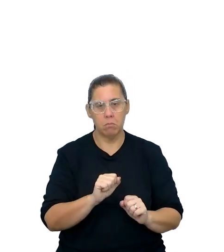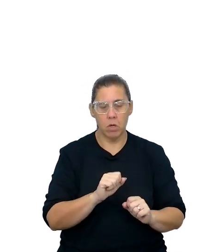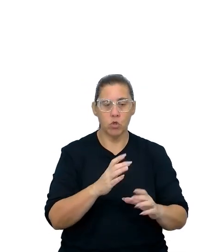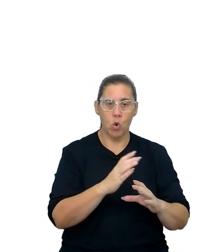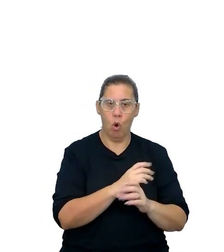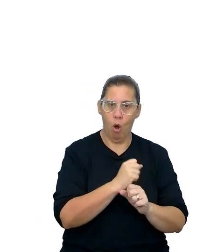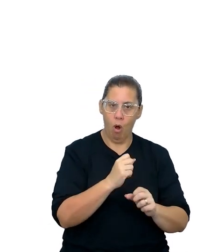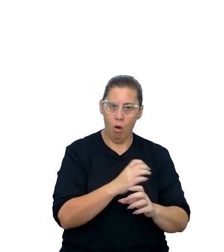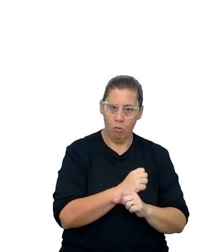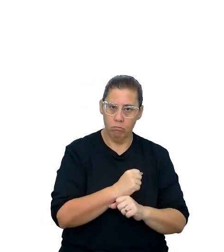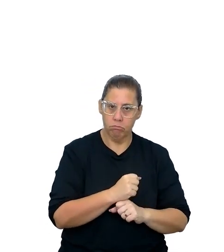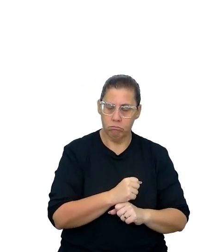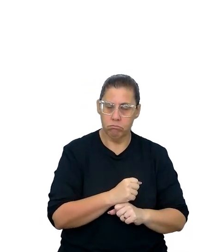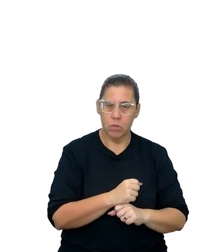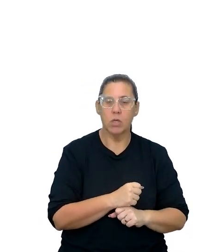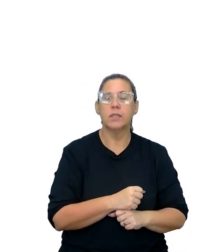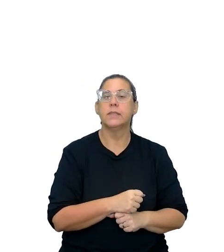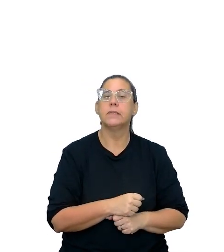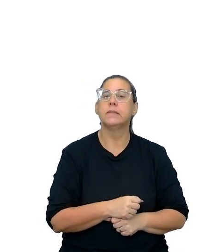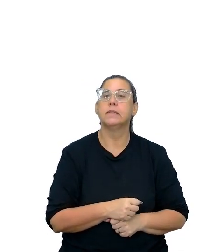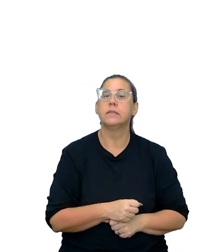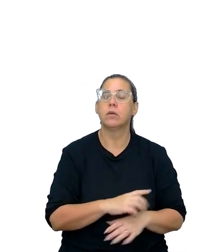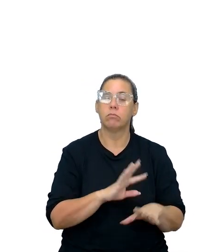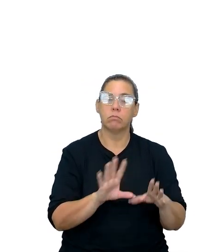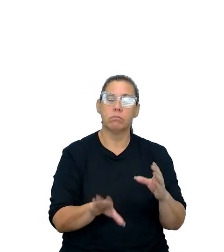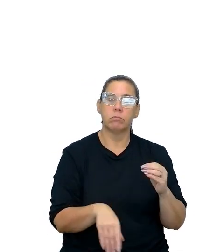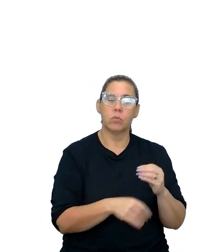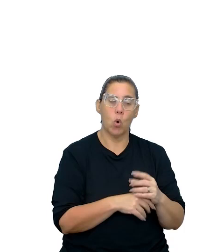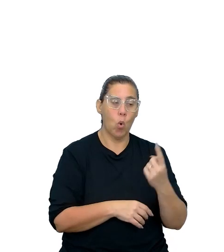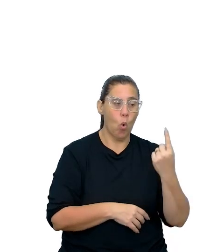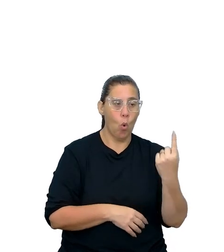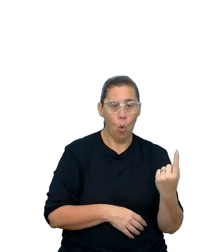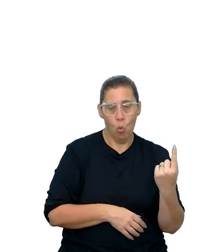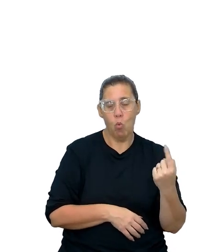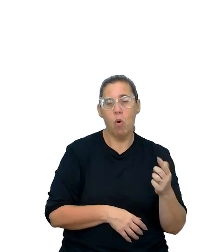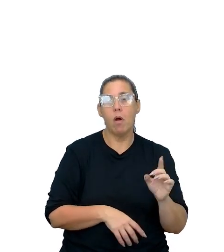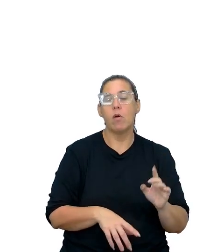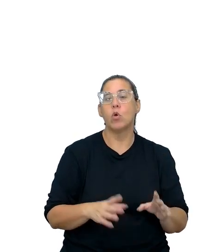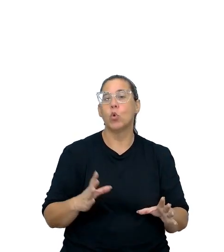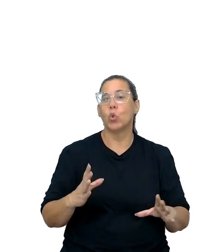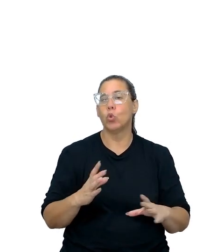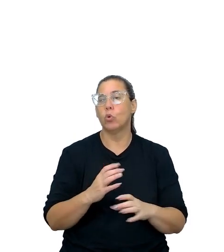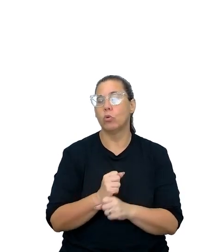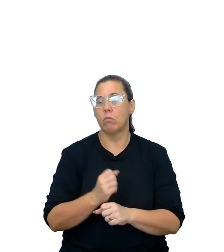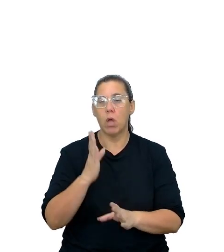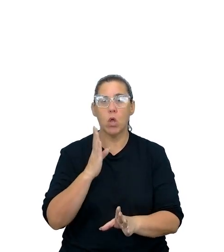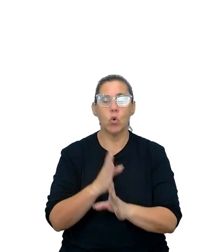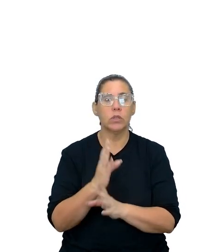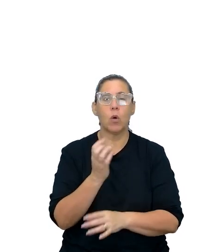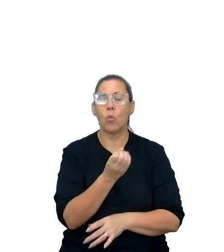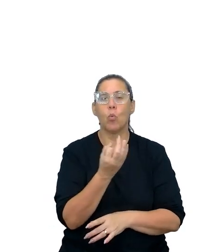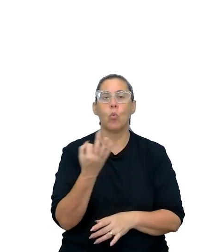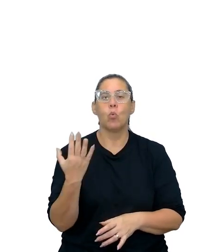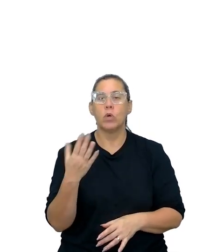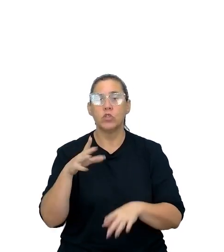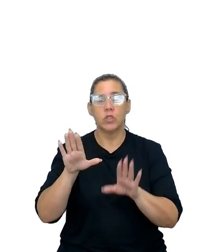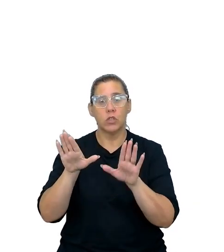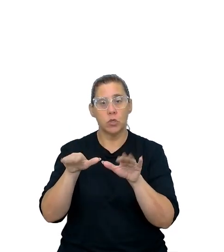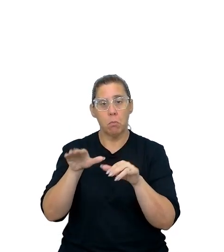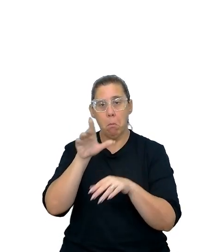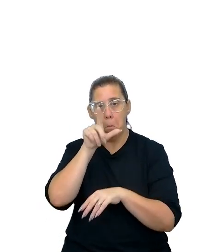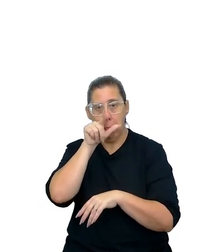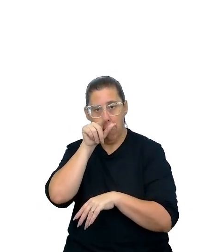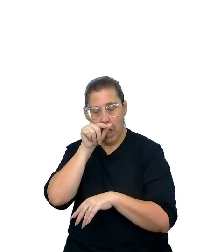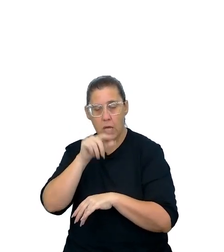composição, né, porque sabemos que uma das partes e o total se deseja descobrir a quantidade de pássaros que